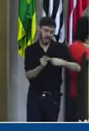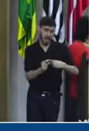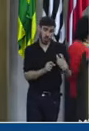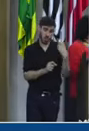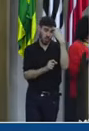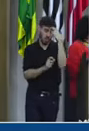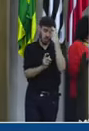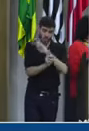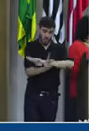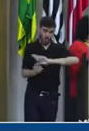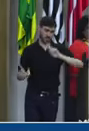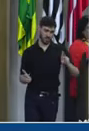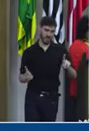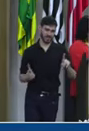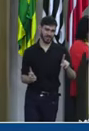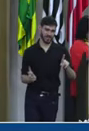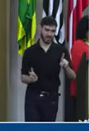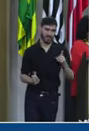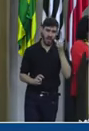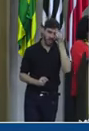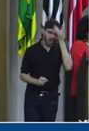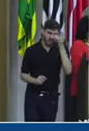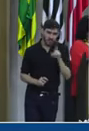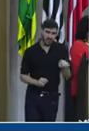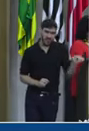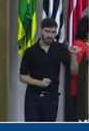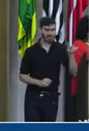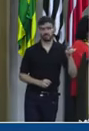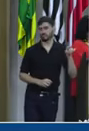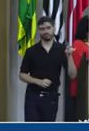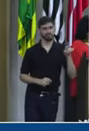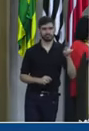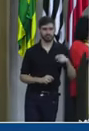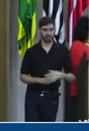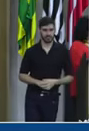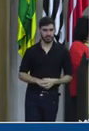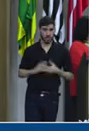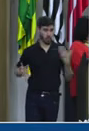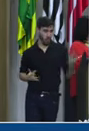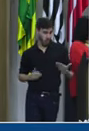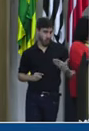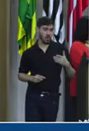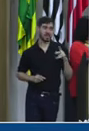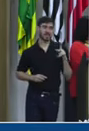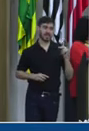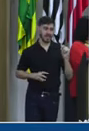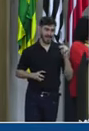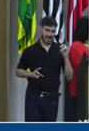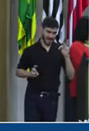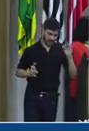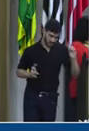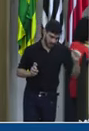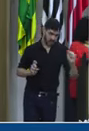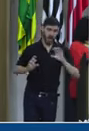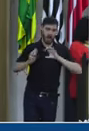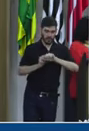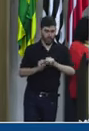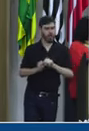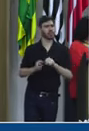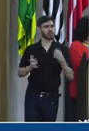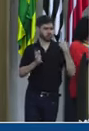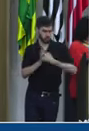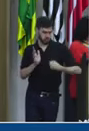cultura diferente. E não foi fácil para eles. Hoje, Kakatsa se formou. Nós lutamos